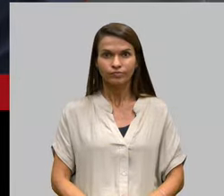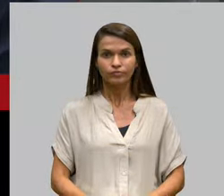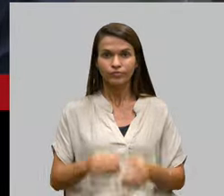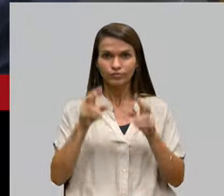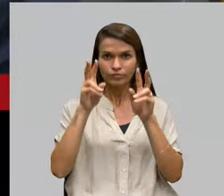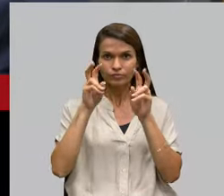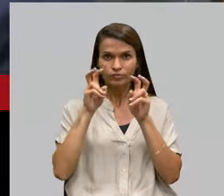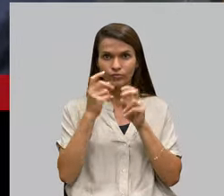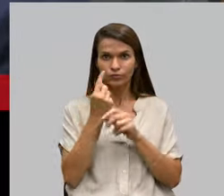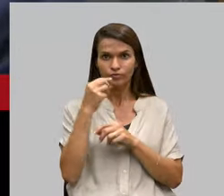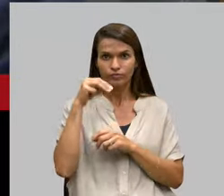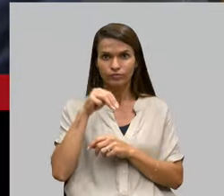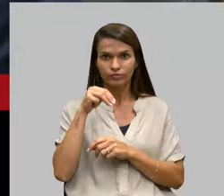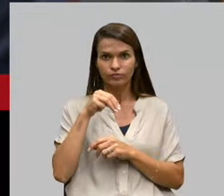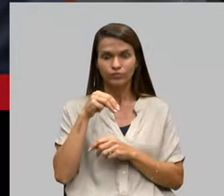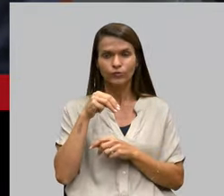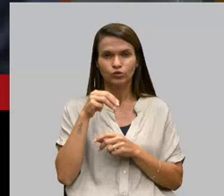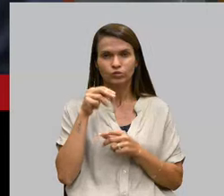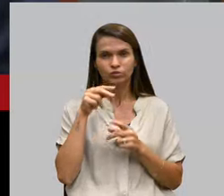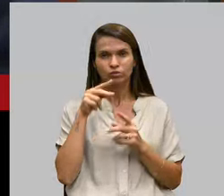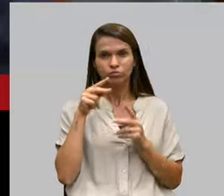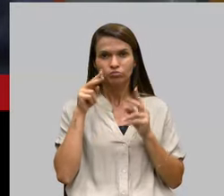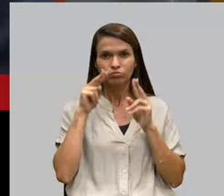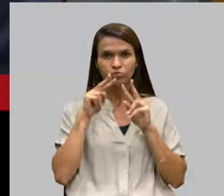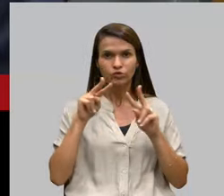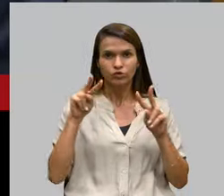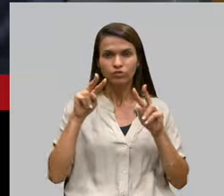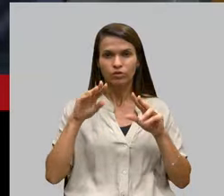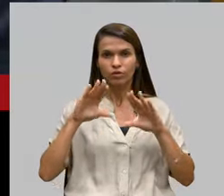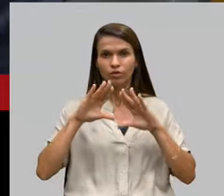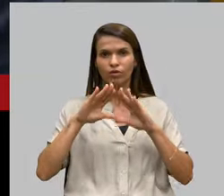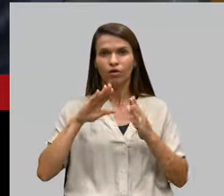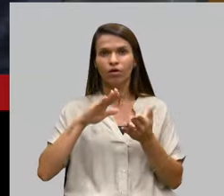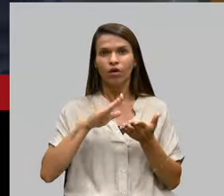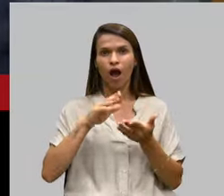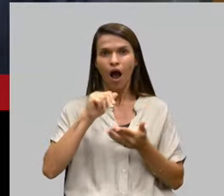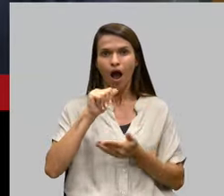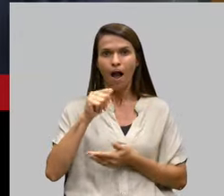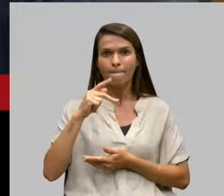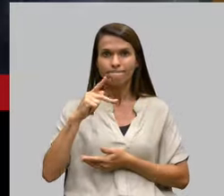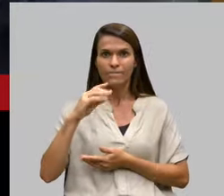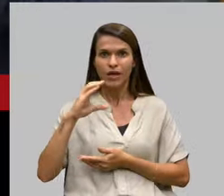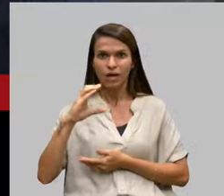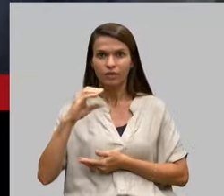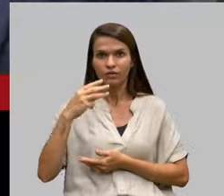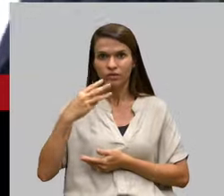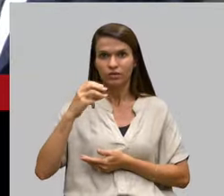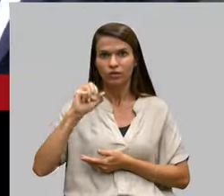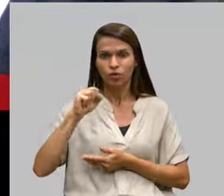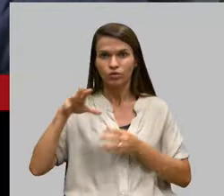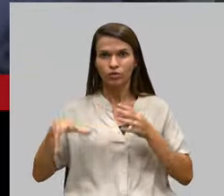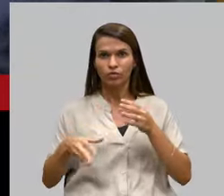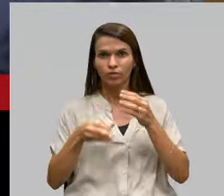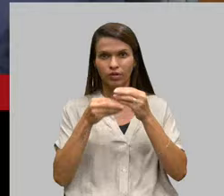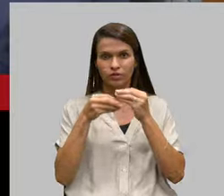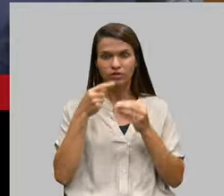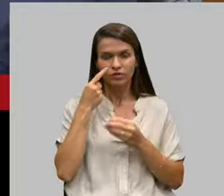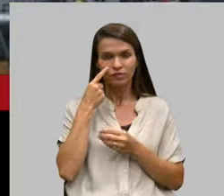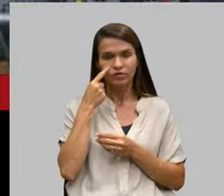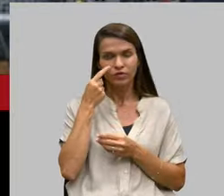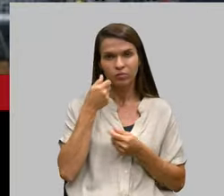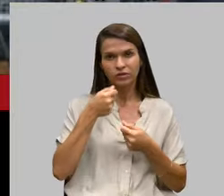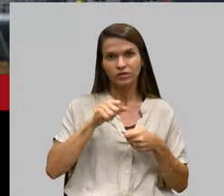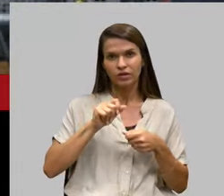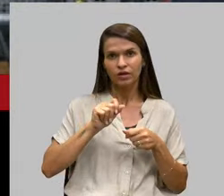minutinho né Qual que é a visão Maria Júlia do Tribunal de Contas sobre a PEC 38 de colocar aqui eu vocês viram que eu tive que sair